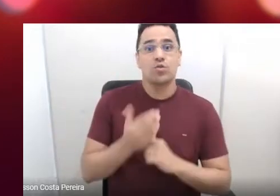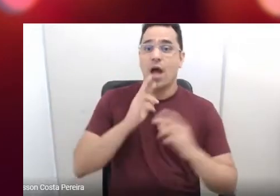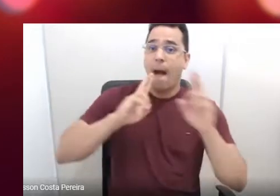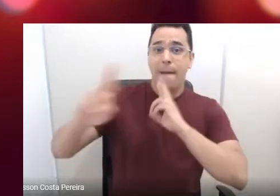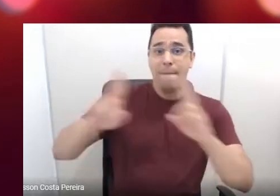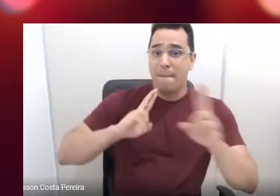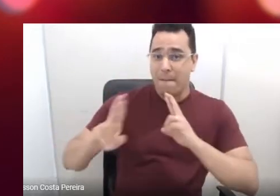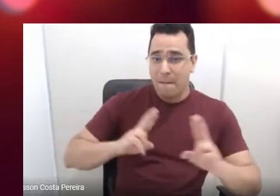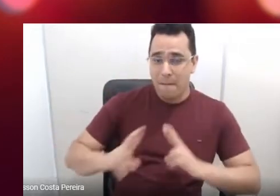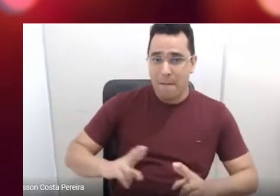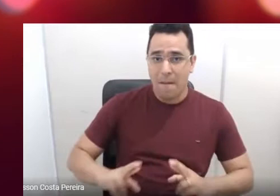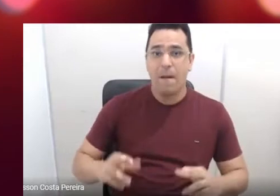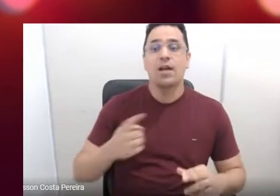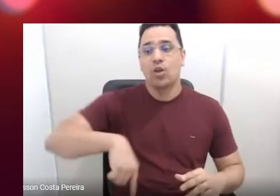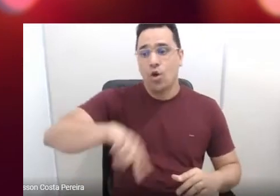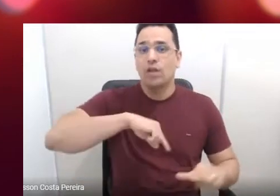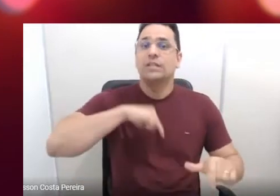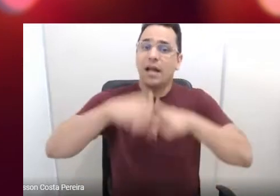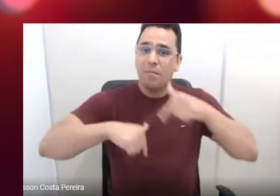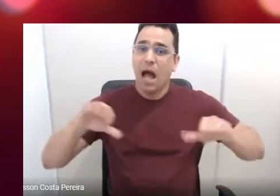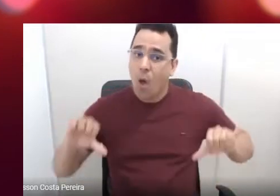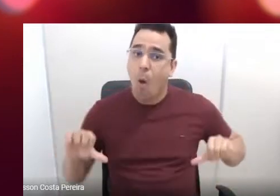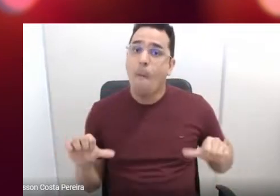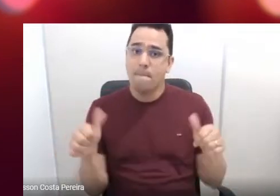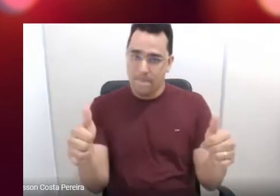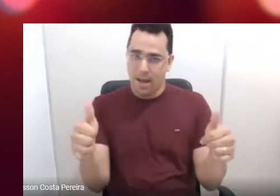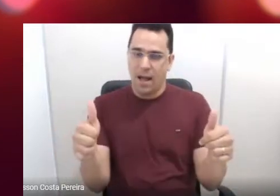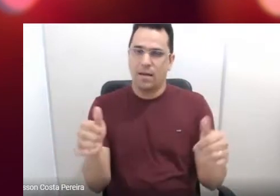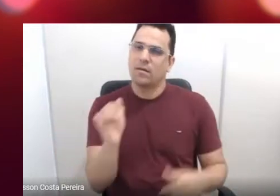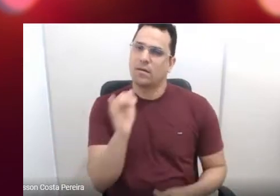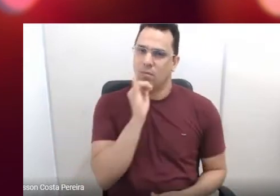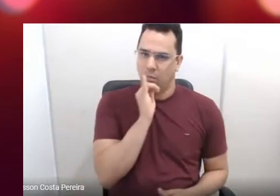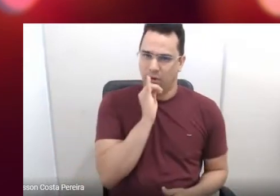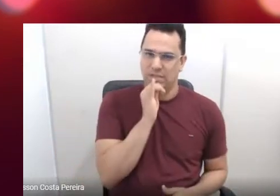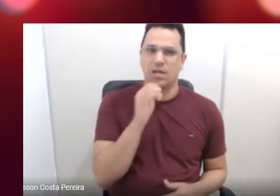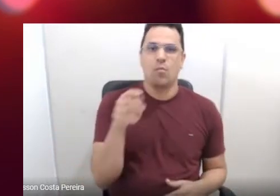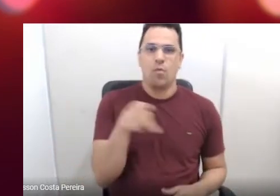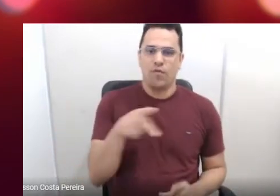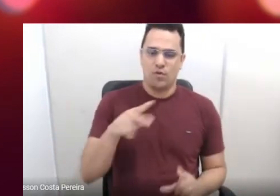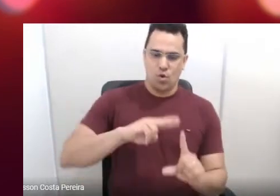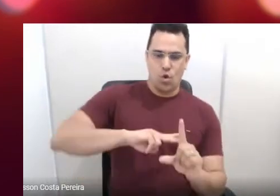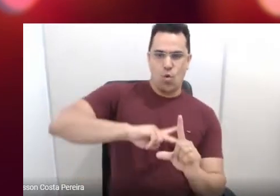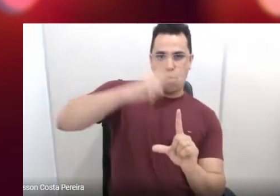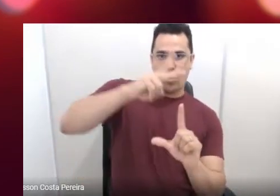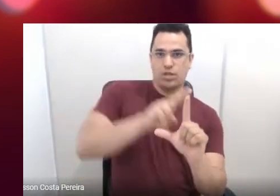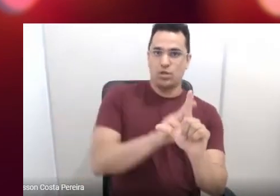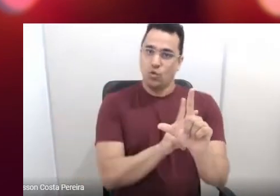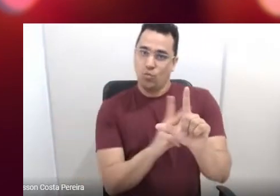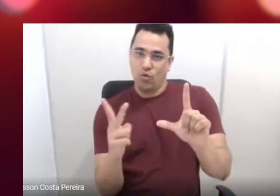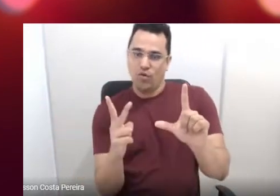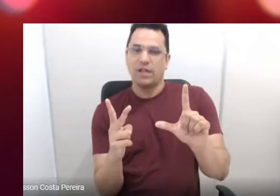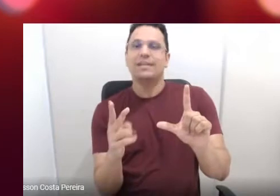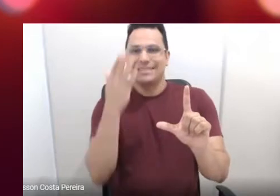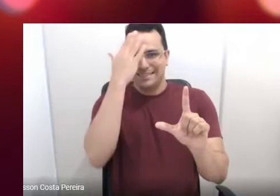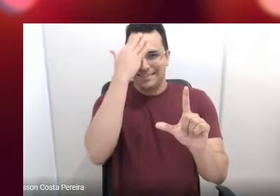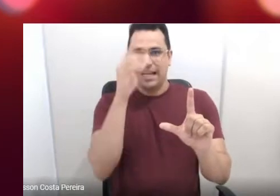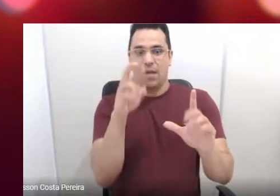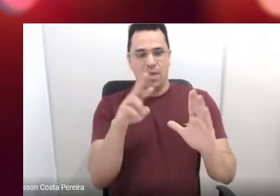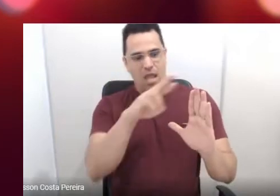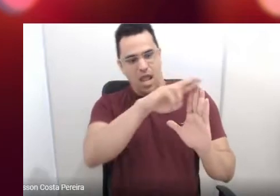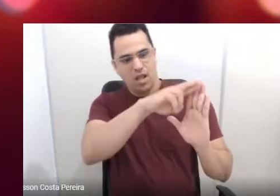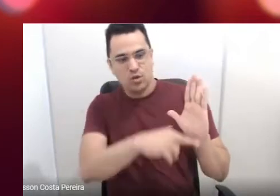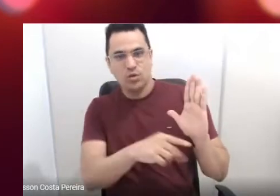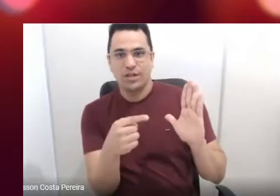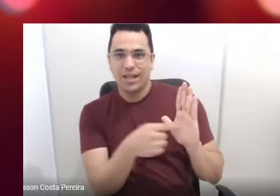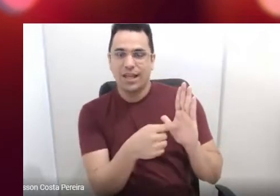isso, estamos mais eficientes. Por exemplo, os processos de promoção e progressão docente, que passou por reformulações